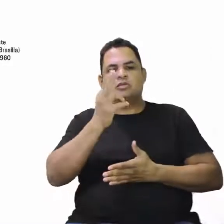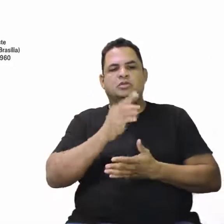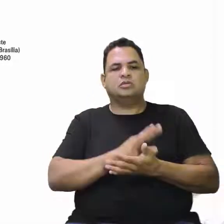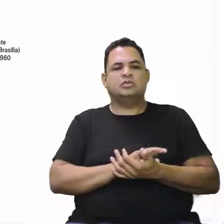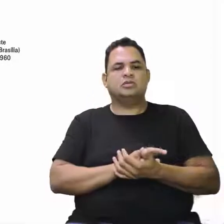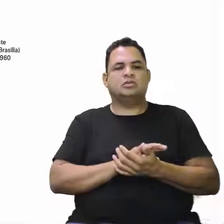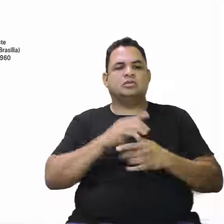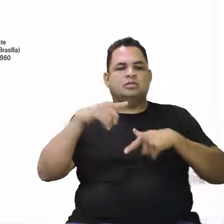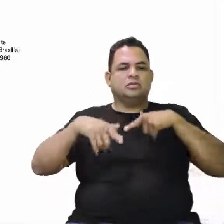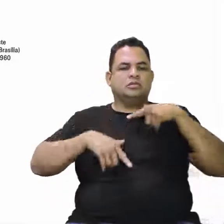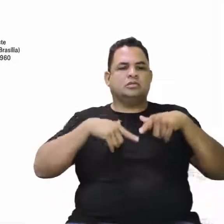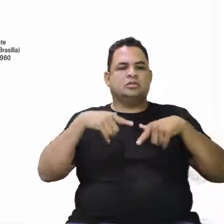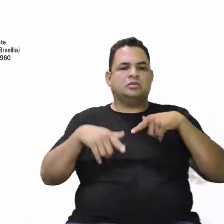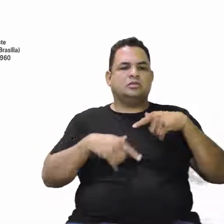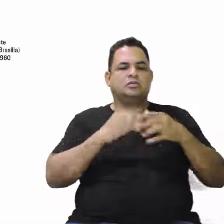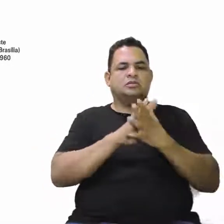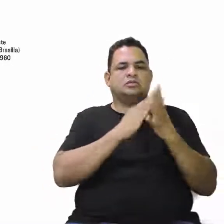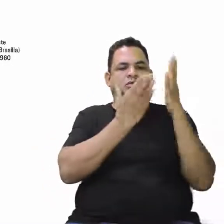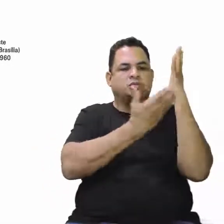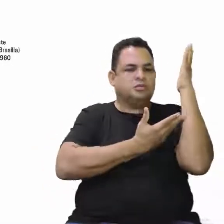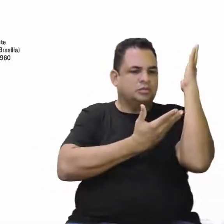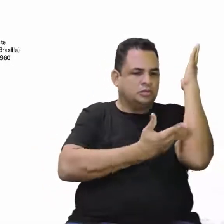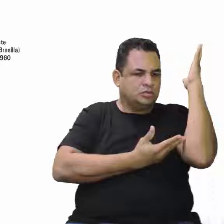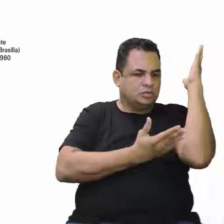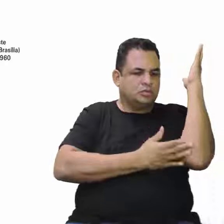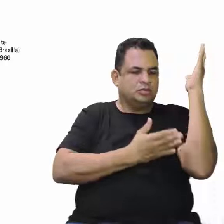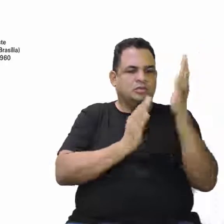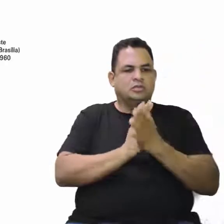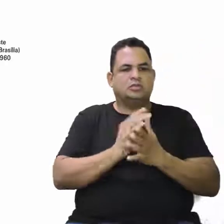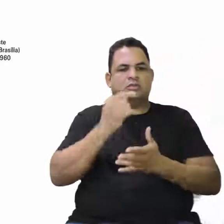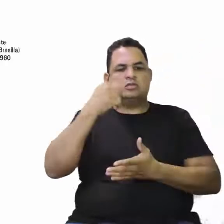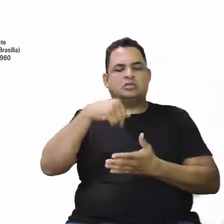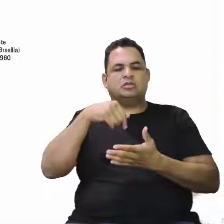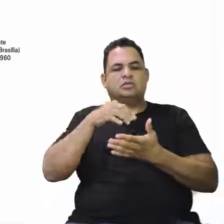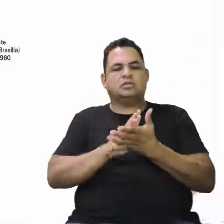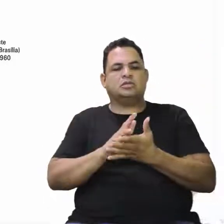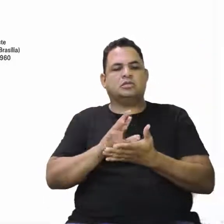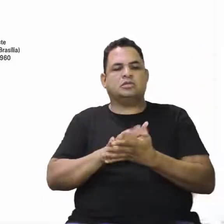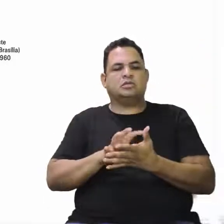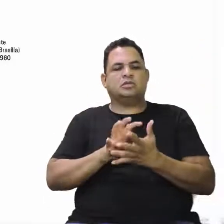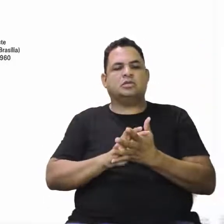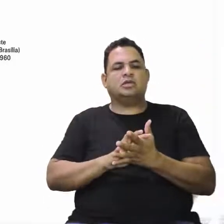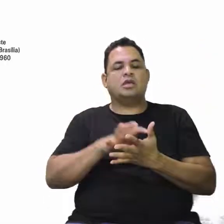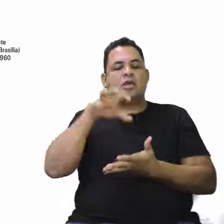da produção aí da borracha aqui na região